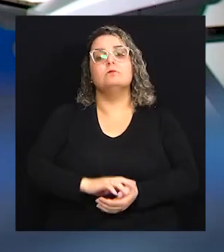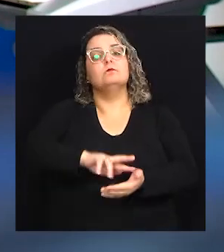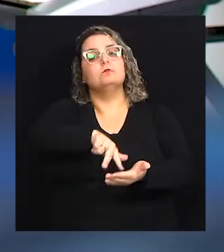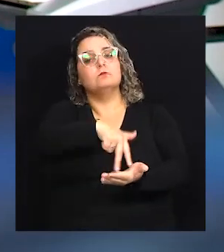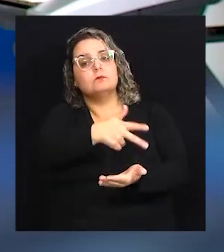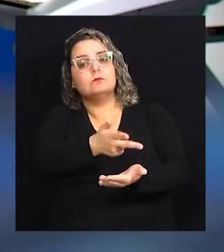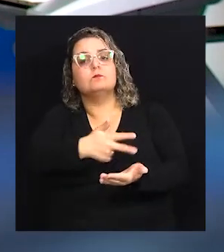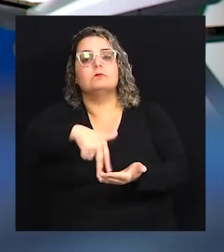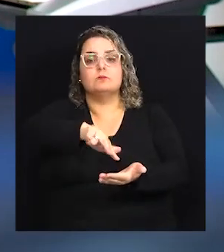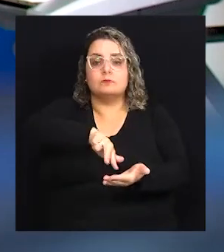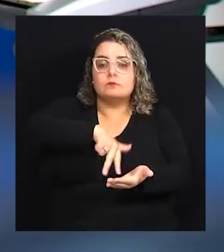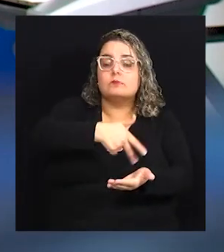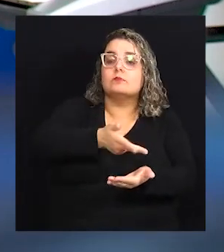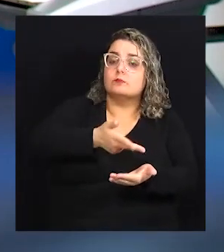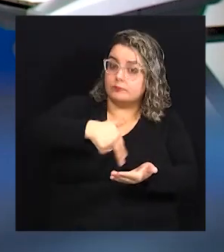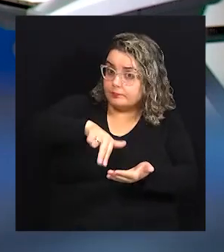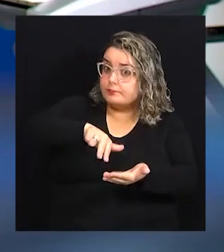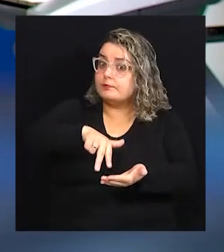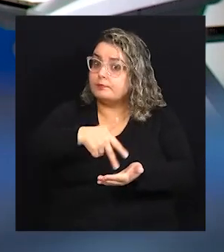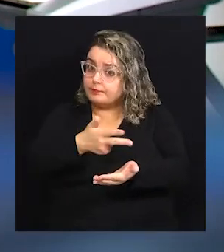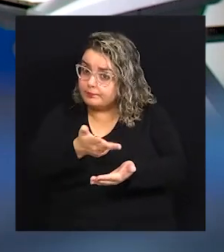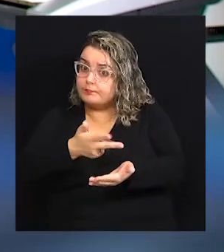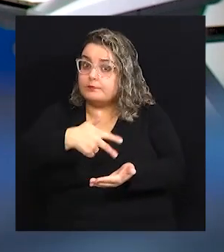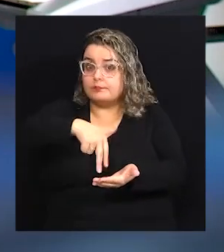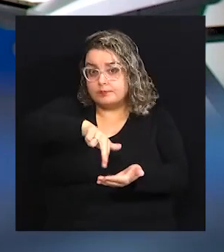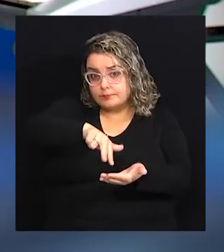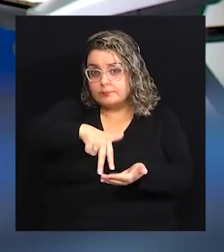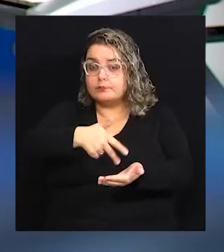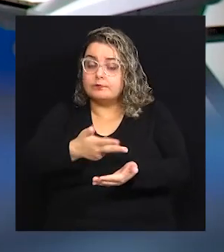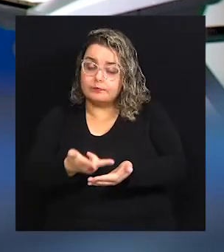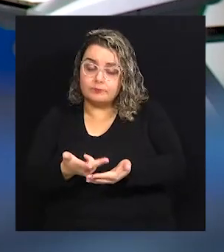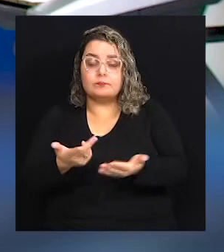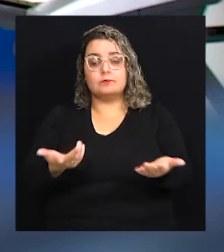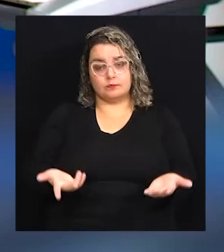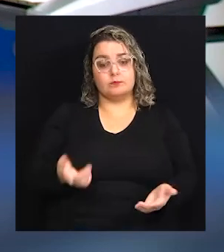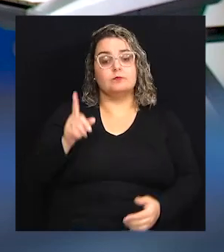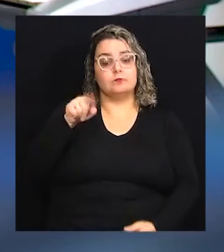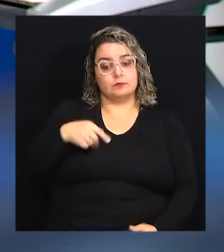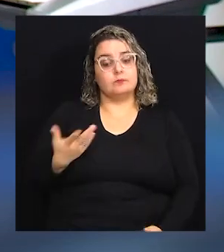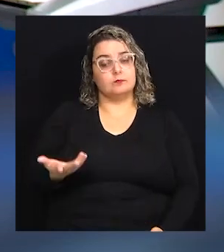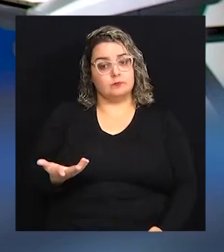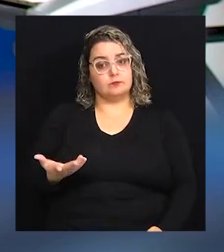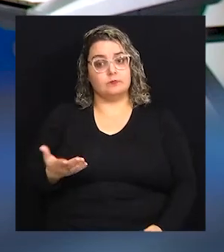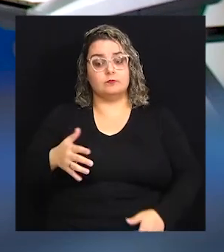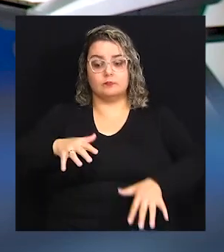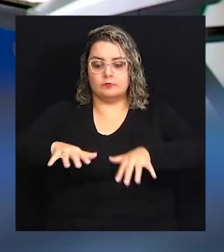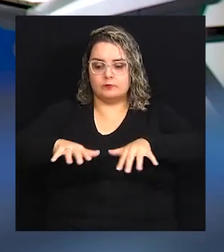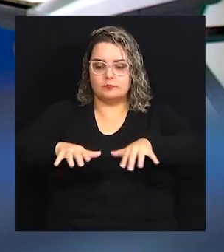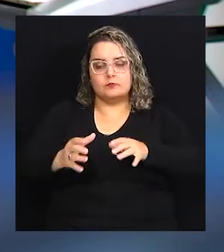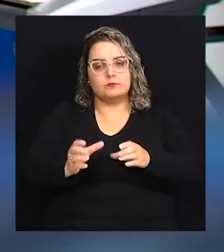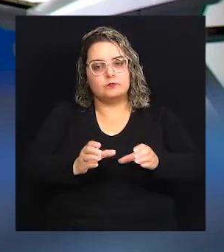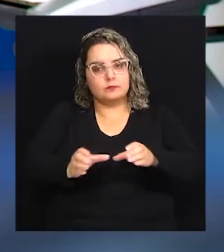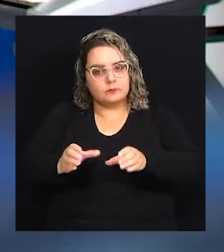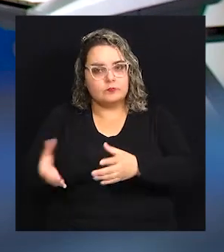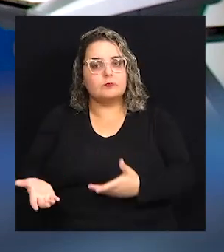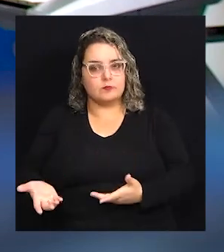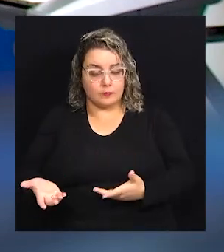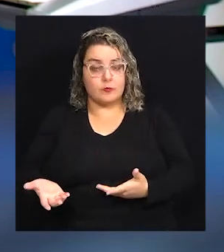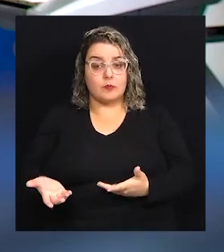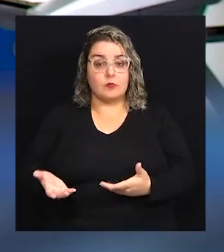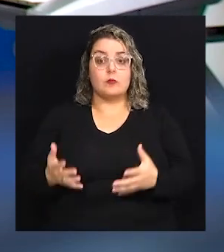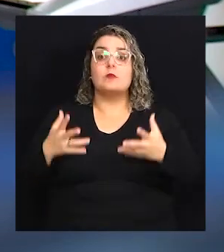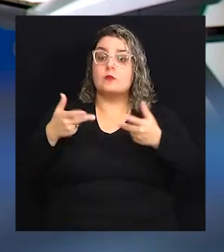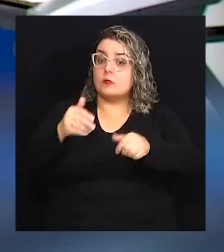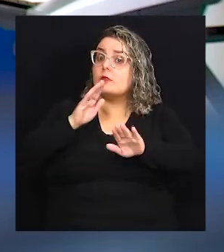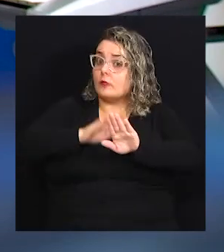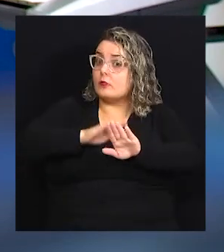A dança, eu acredito que a dança, ela trabalha muito a questão da coordenação motora. E